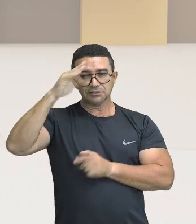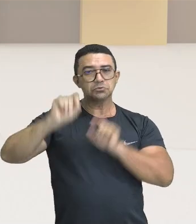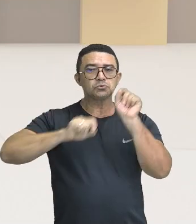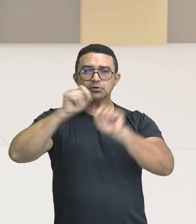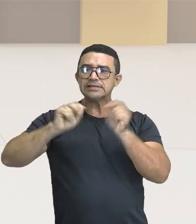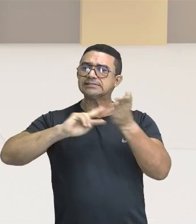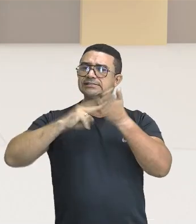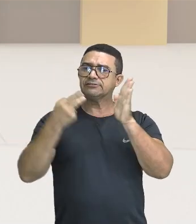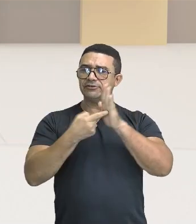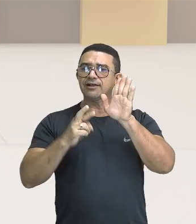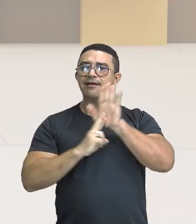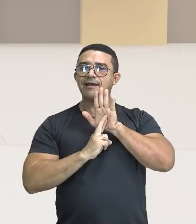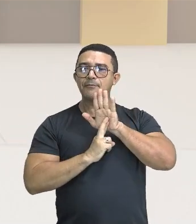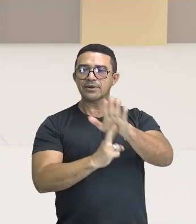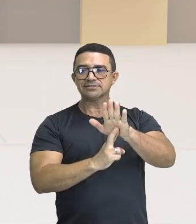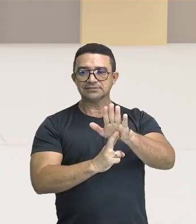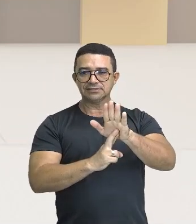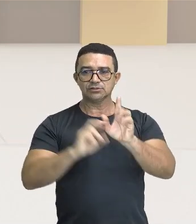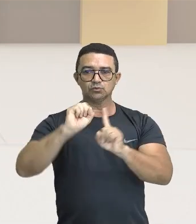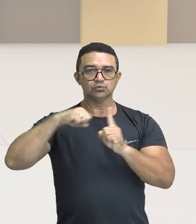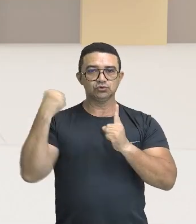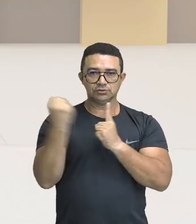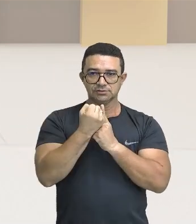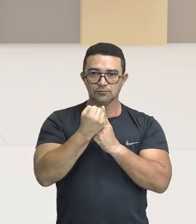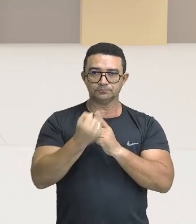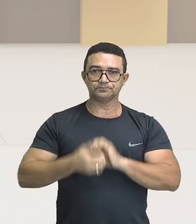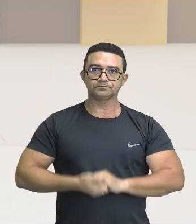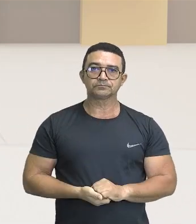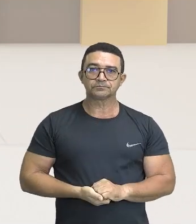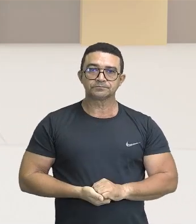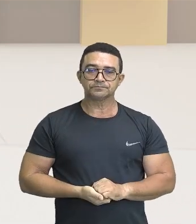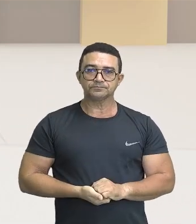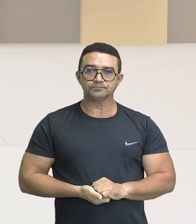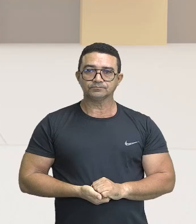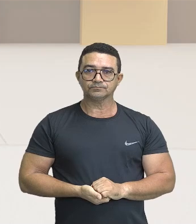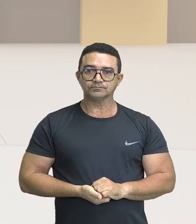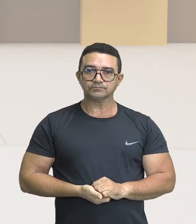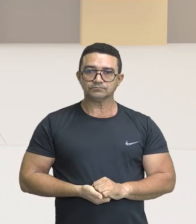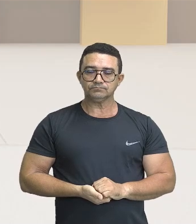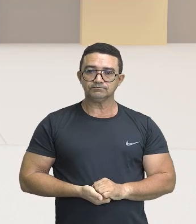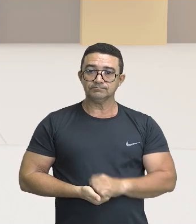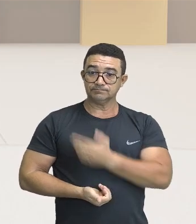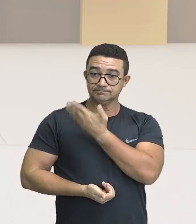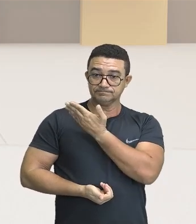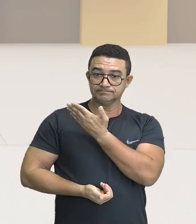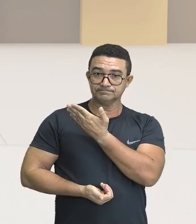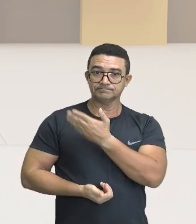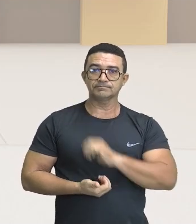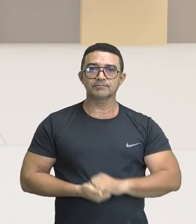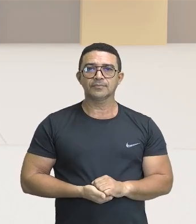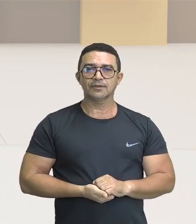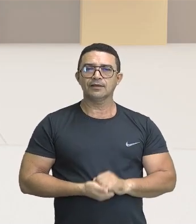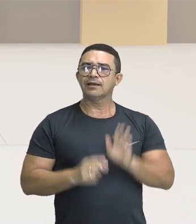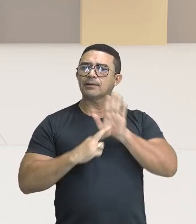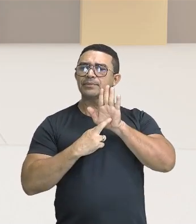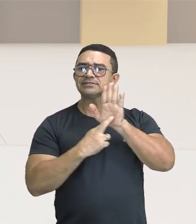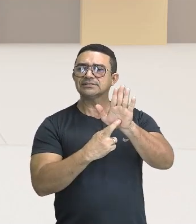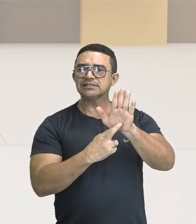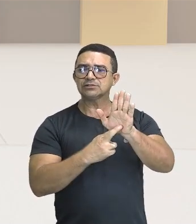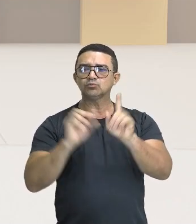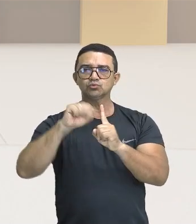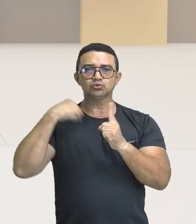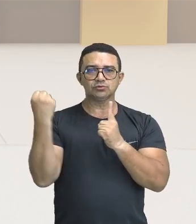é representação social. Então vamos iniciar com a primeira definição que nós trouxemos. Diz aí, as